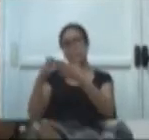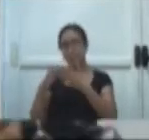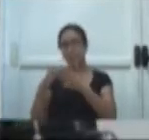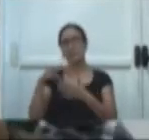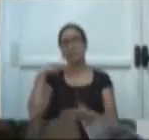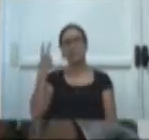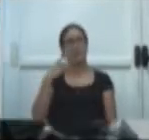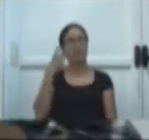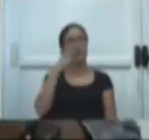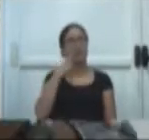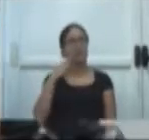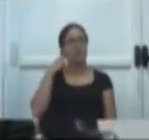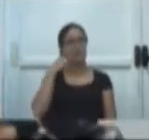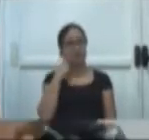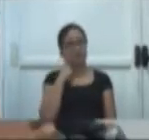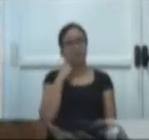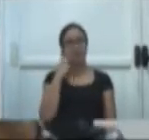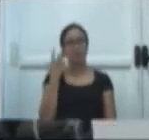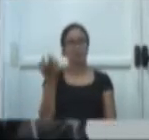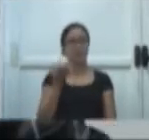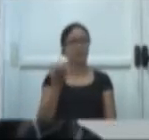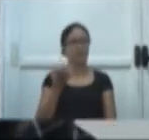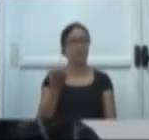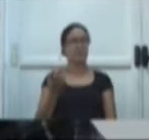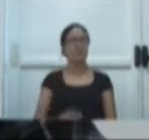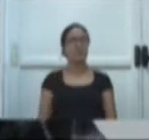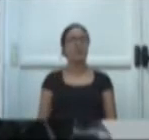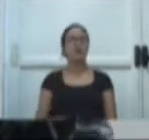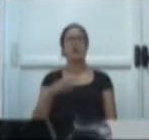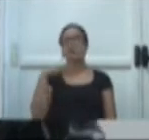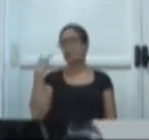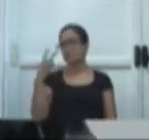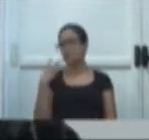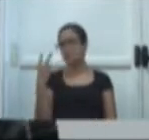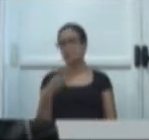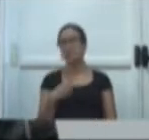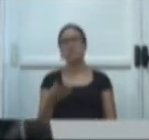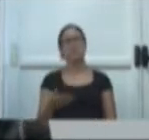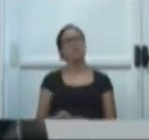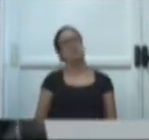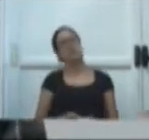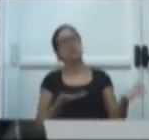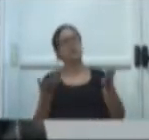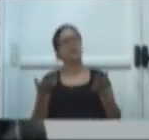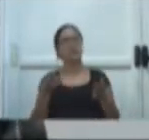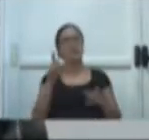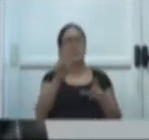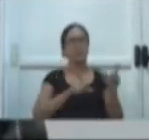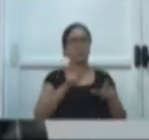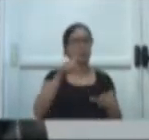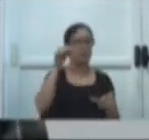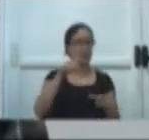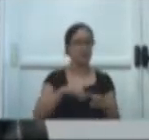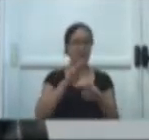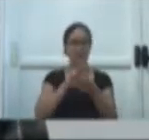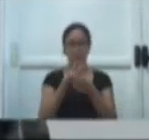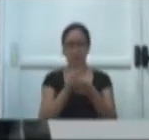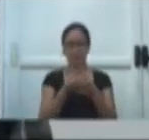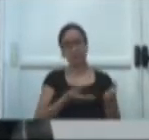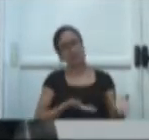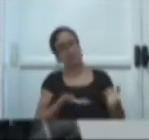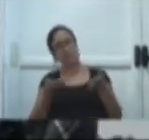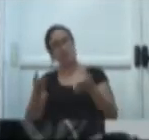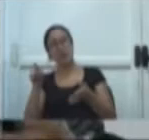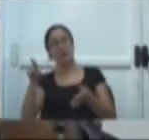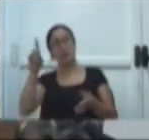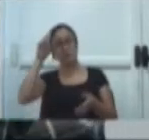mande alguns trabalhadores, ou seja, peça para os vereadores que mandem alguns trabalhadores desta casa para que acompanhem esse dia que é muito importante